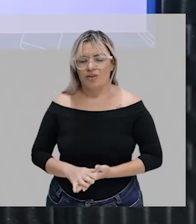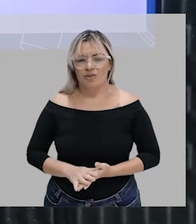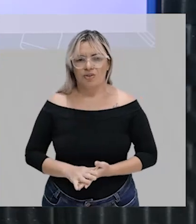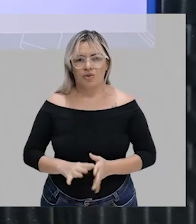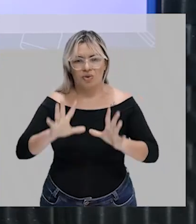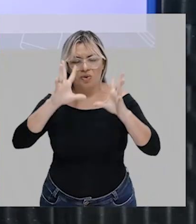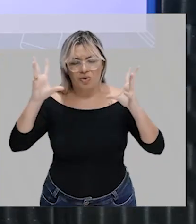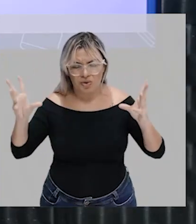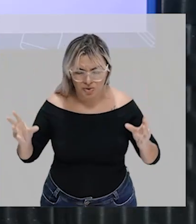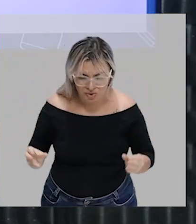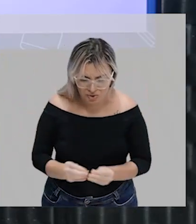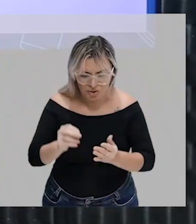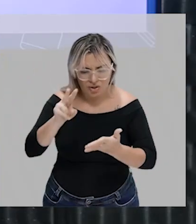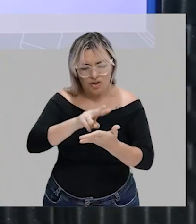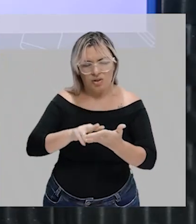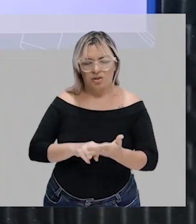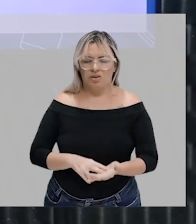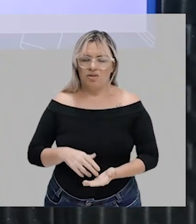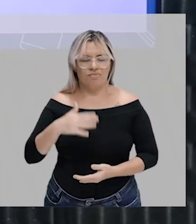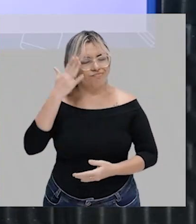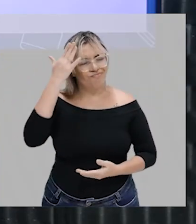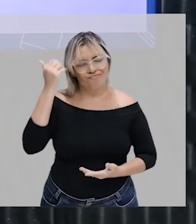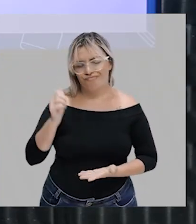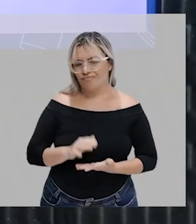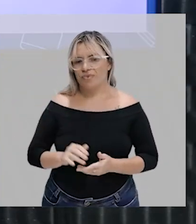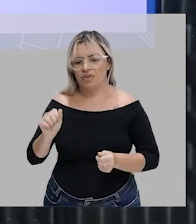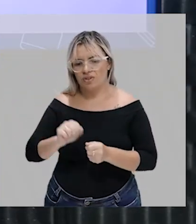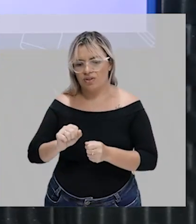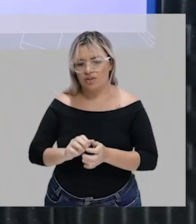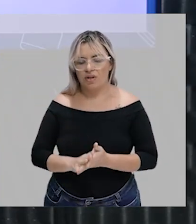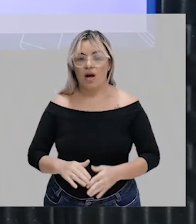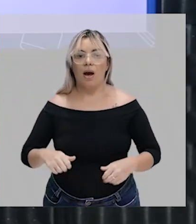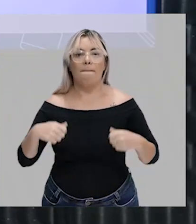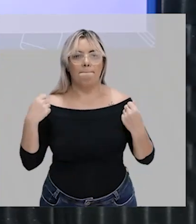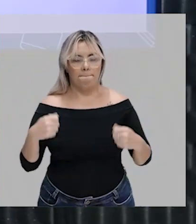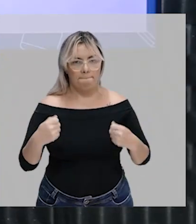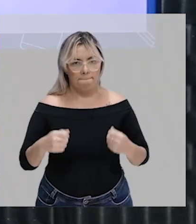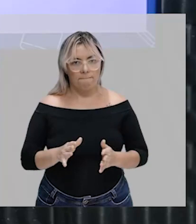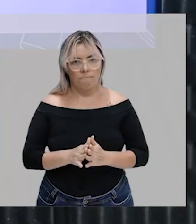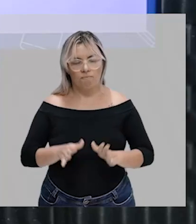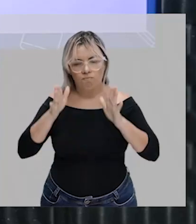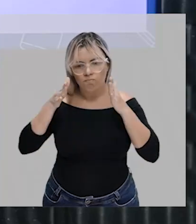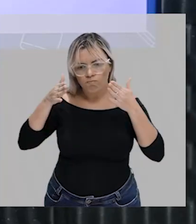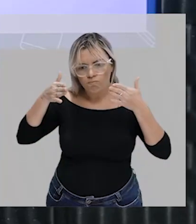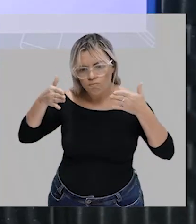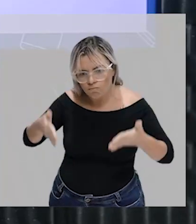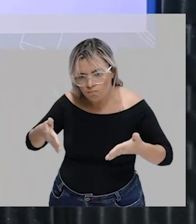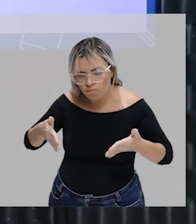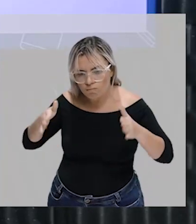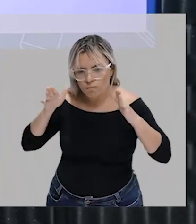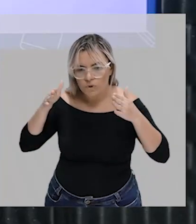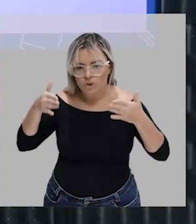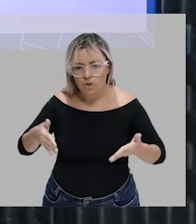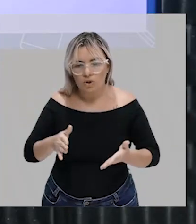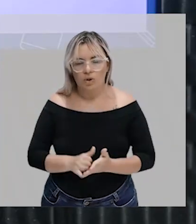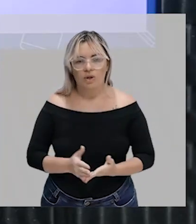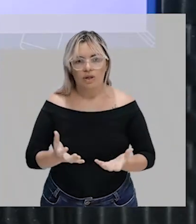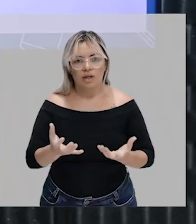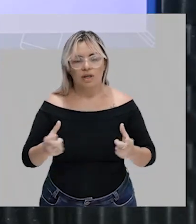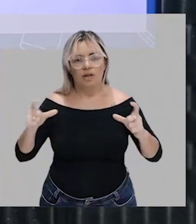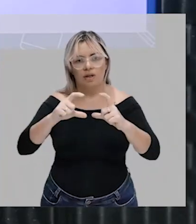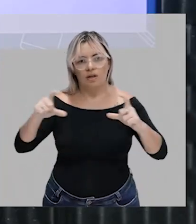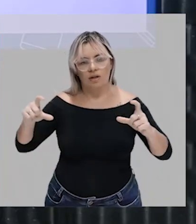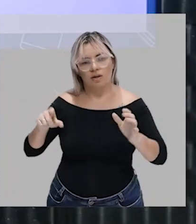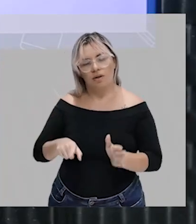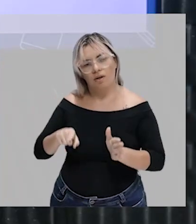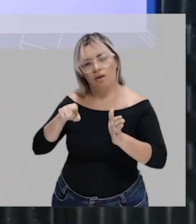ler o texto, eu não sei mais o que fazer. Tá? Então, é preciso observar o que o meu enunciado está me